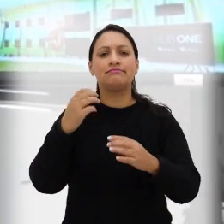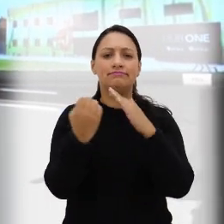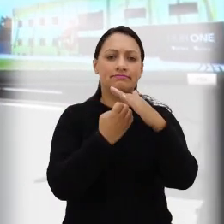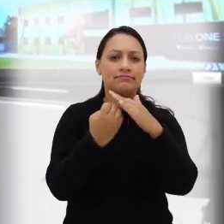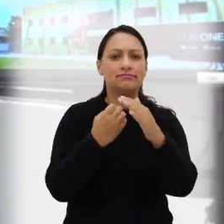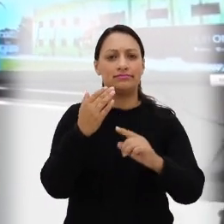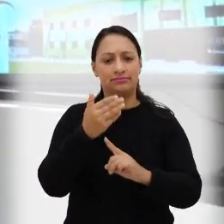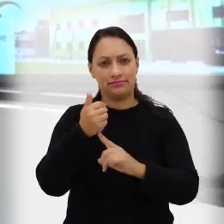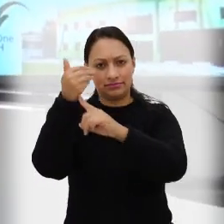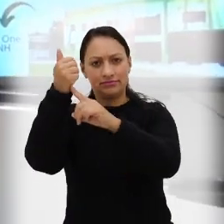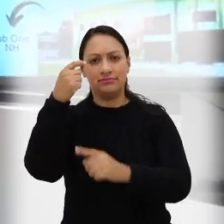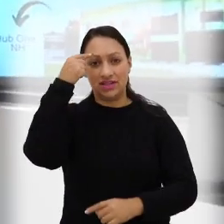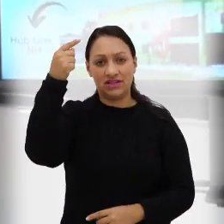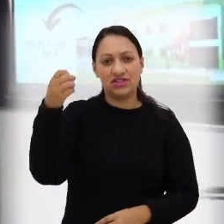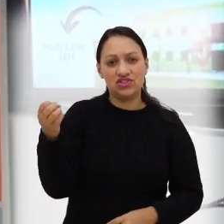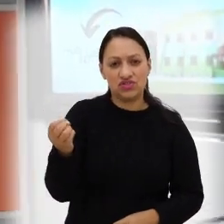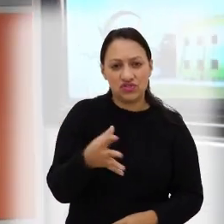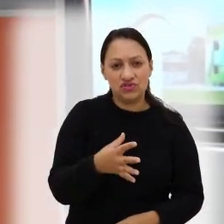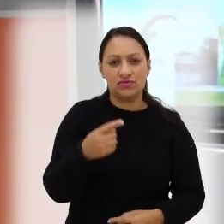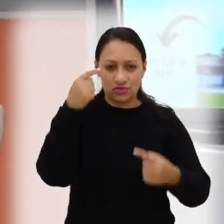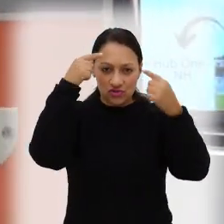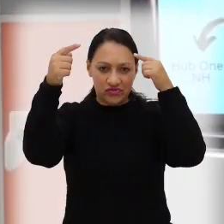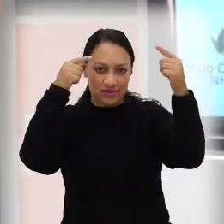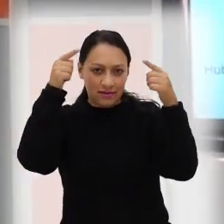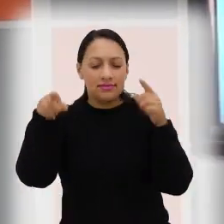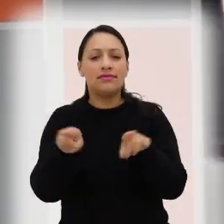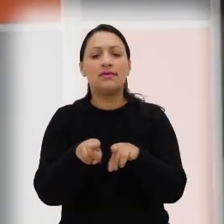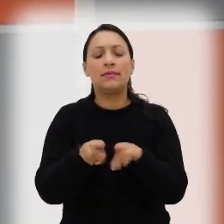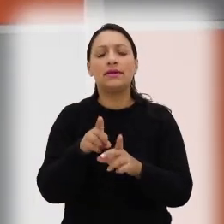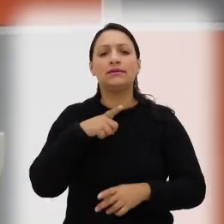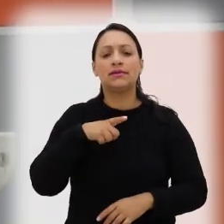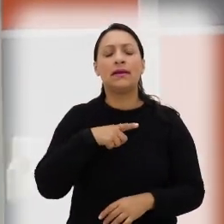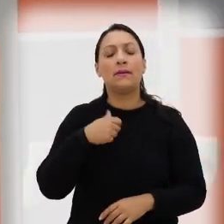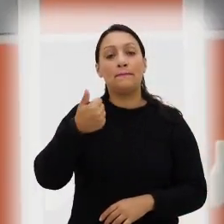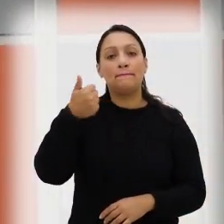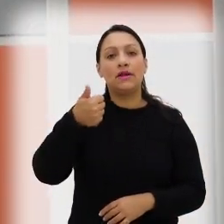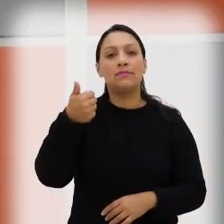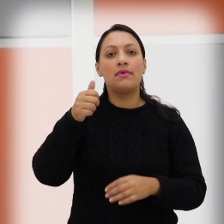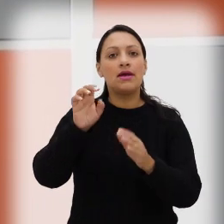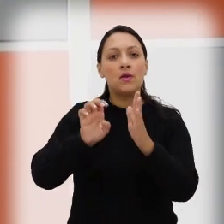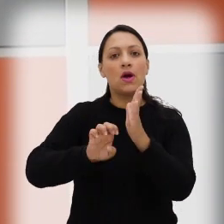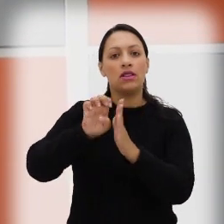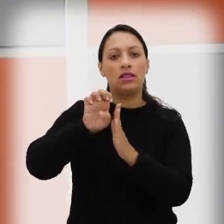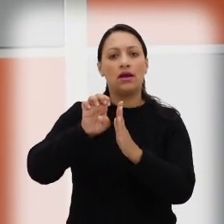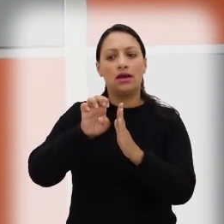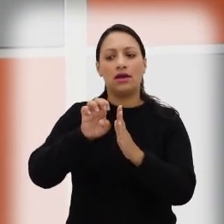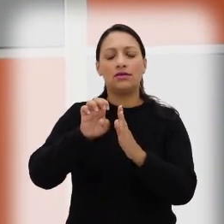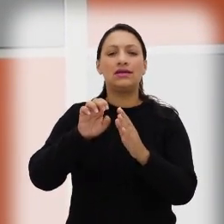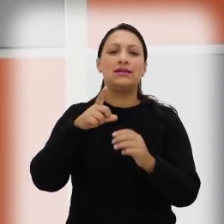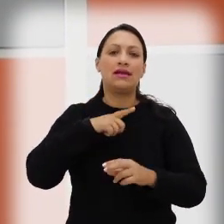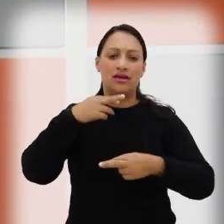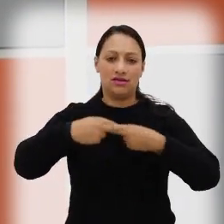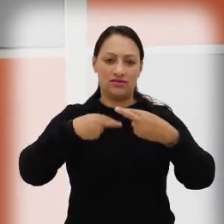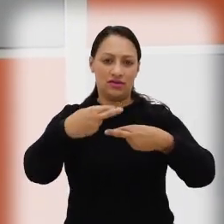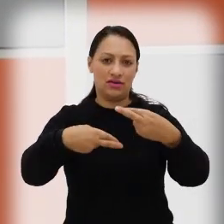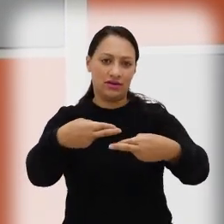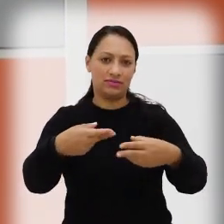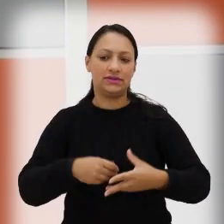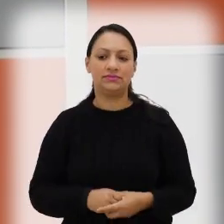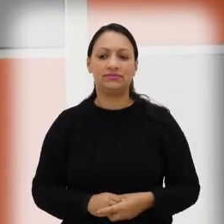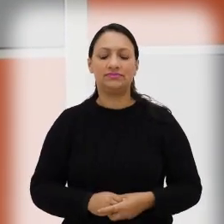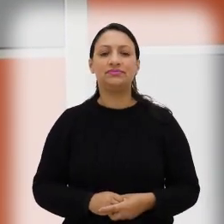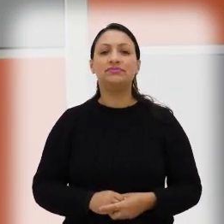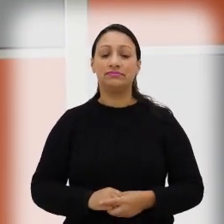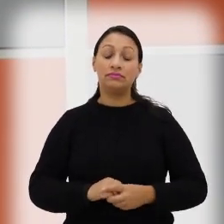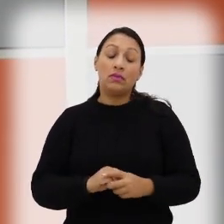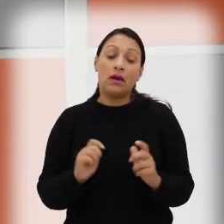para criatividade. E a gente tem ali, no primeiro andar, um espaço coworking, que, por sinal, está em reforma, e a gente está apto